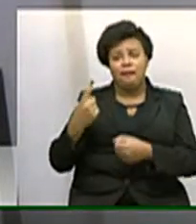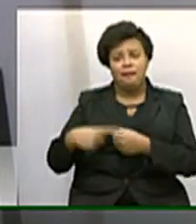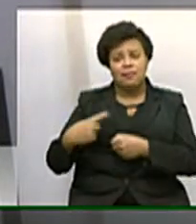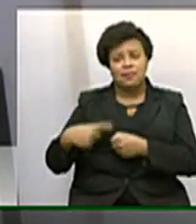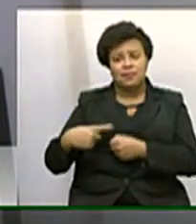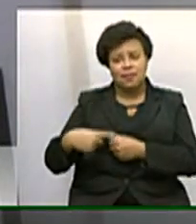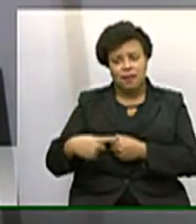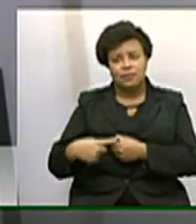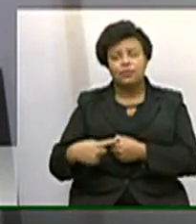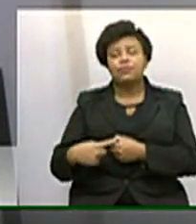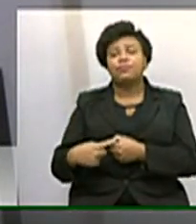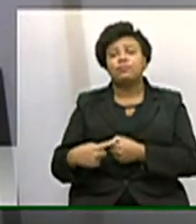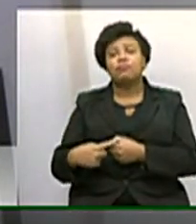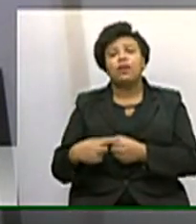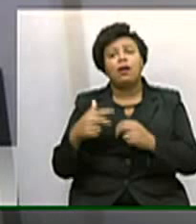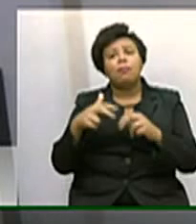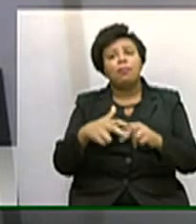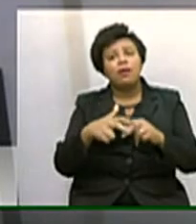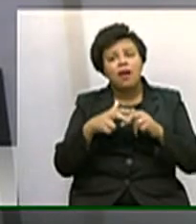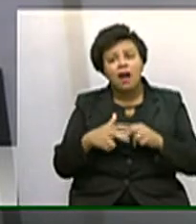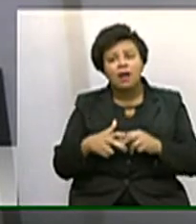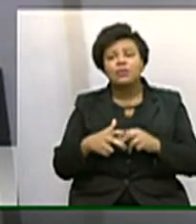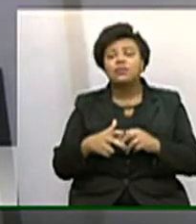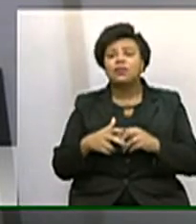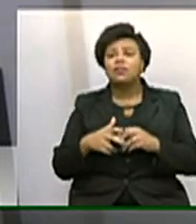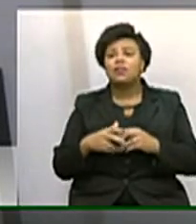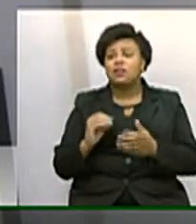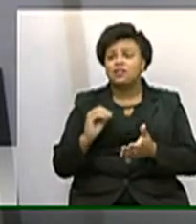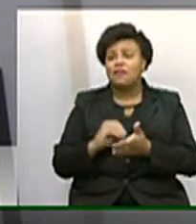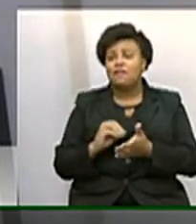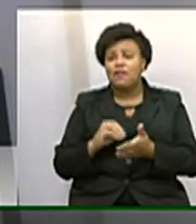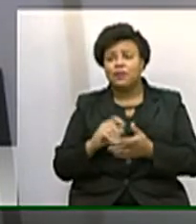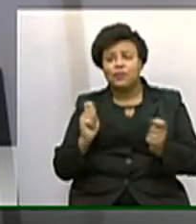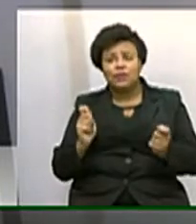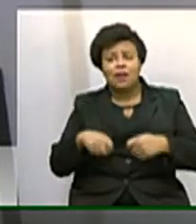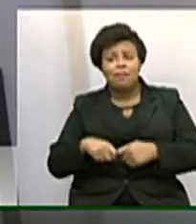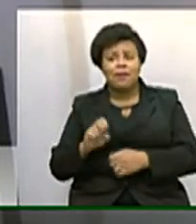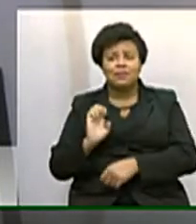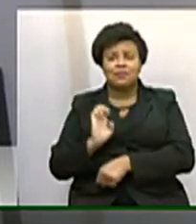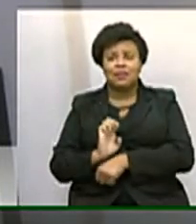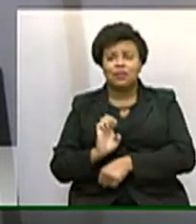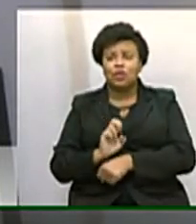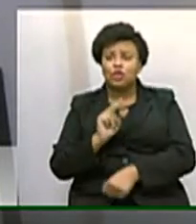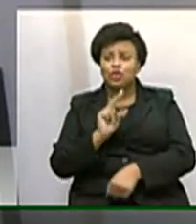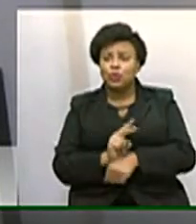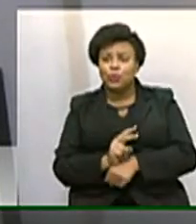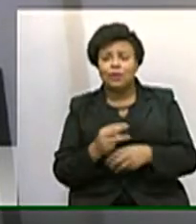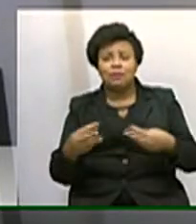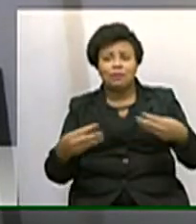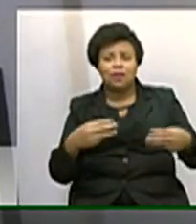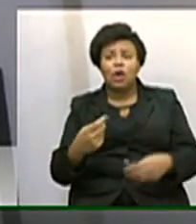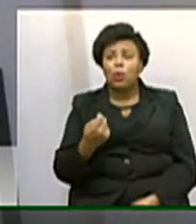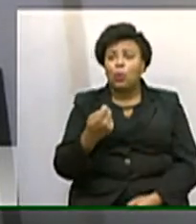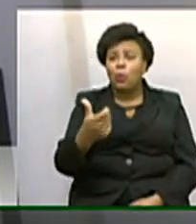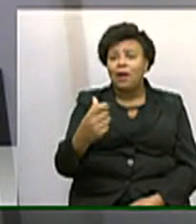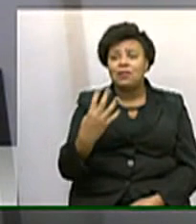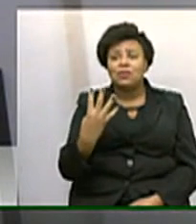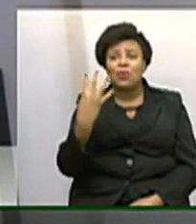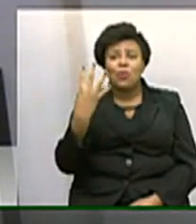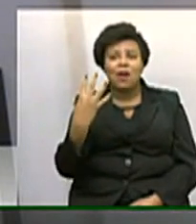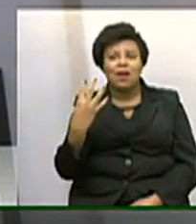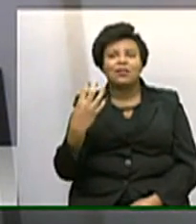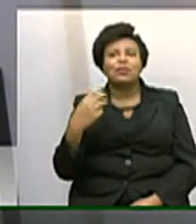município, por conta da incapacidade do Estado cuidar bem da rodovia, são quase 4 quilômetros,